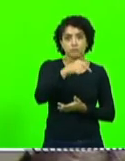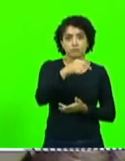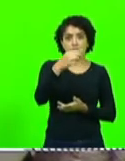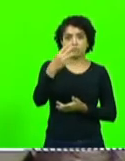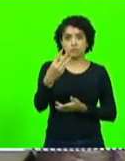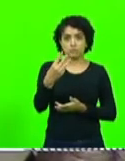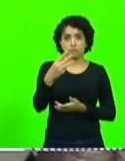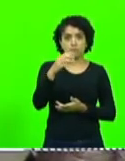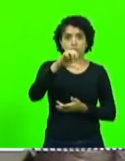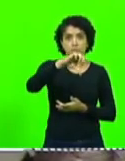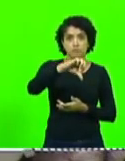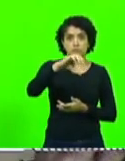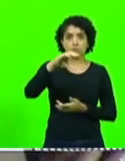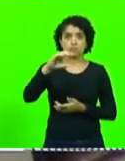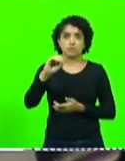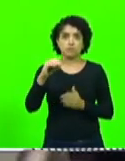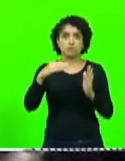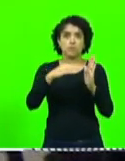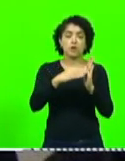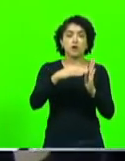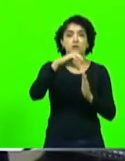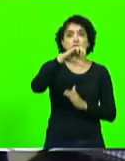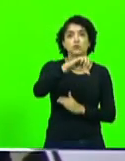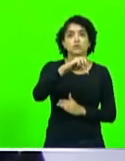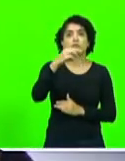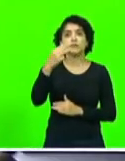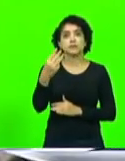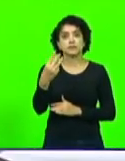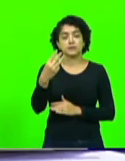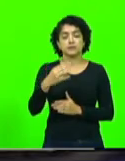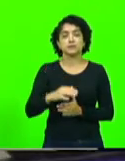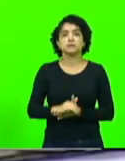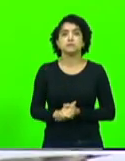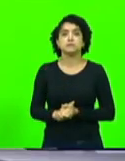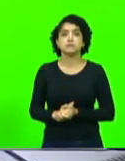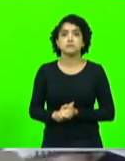73 e 90 a 93.